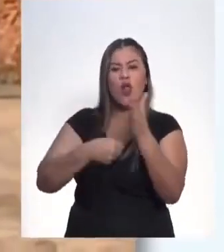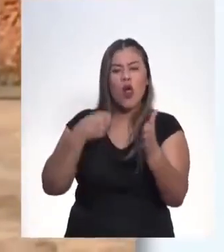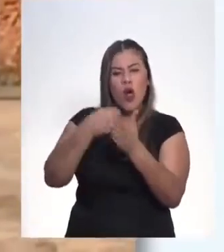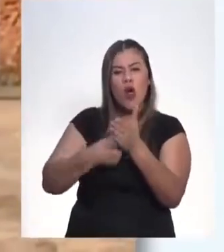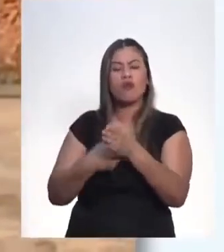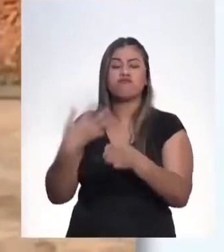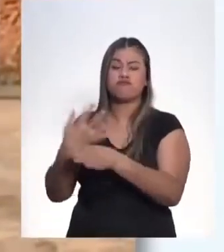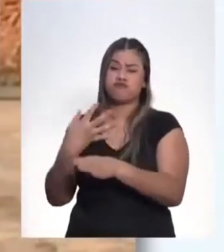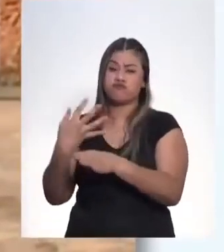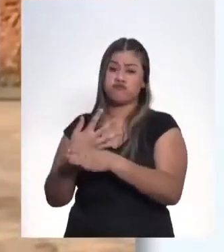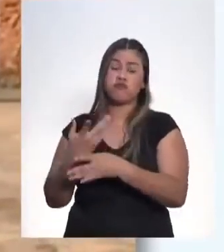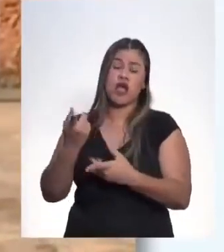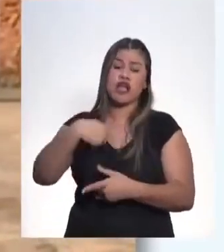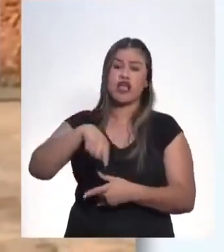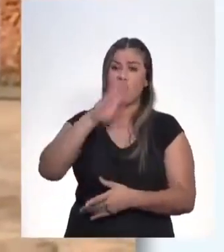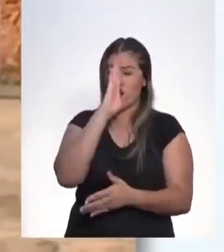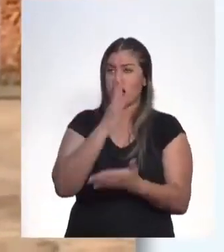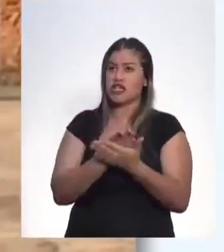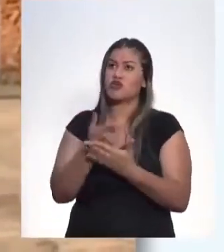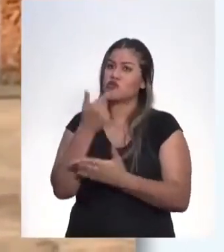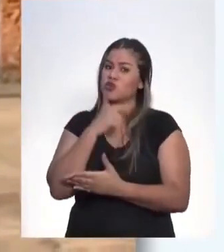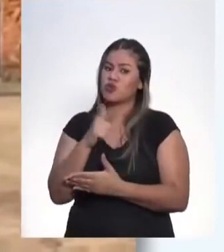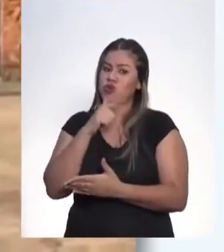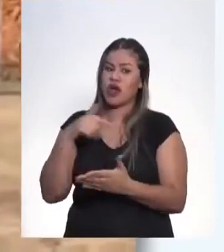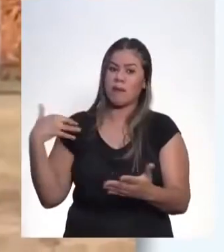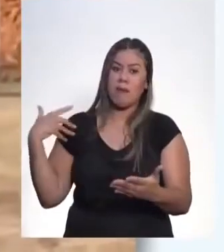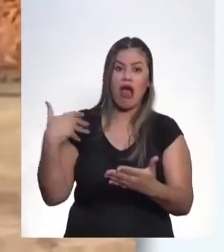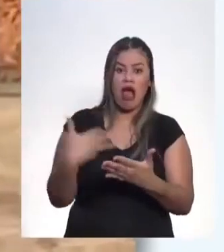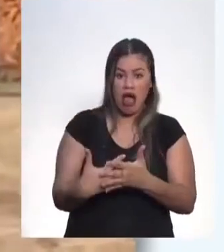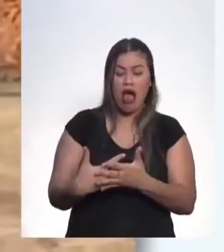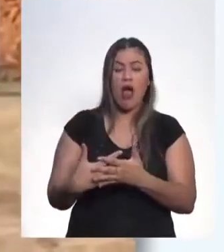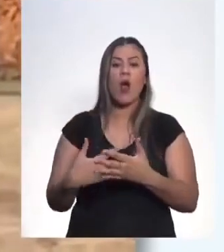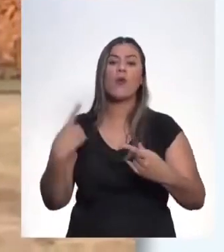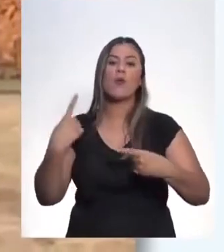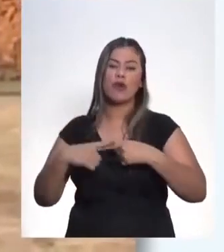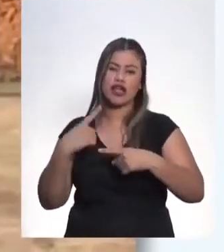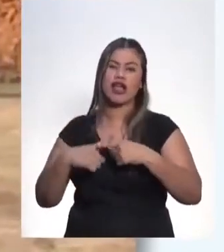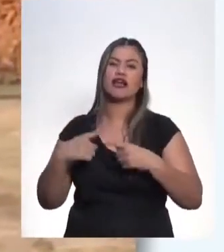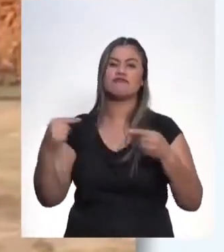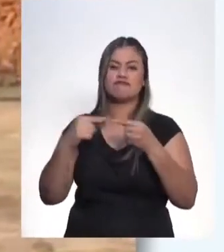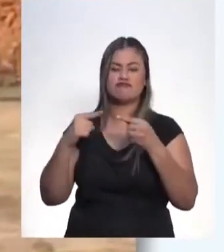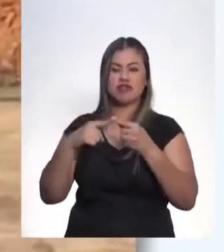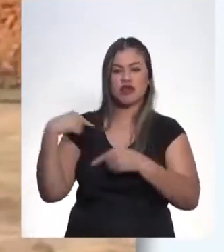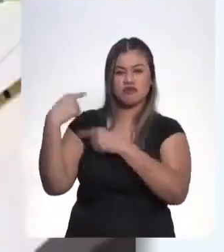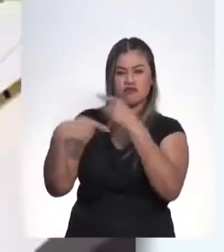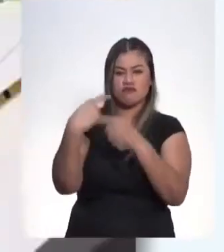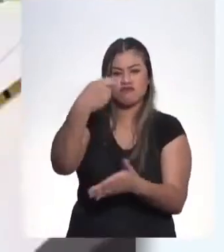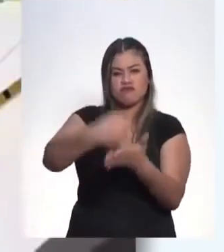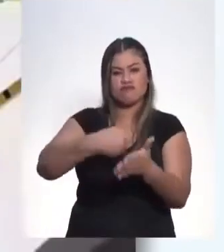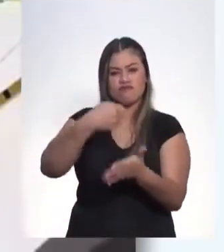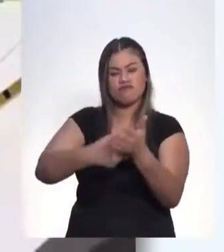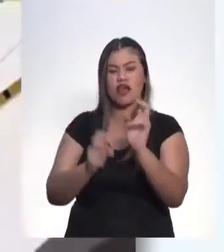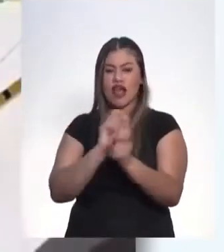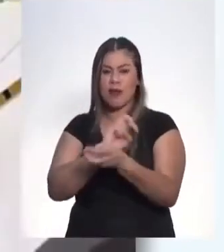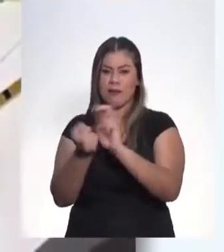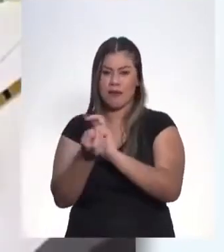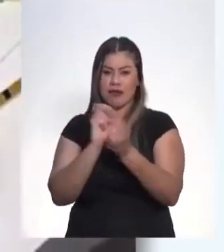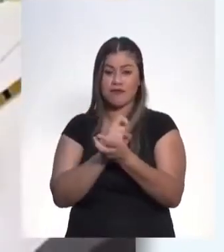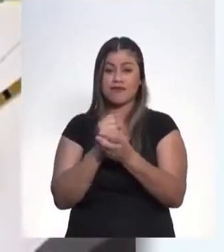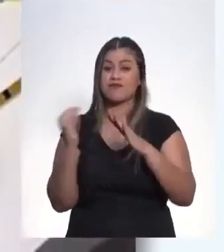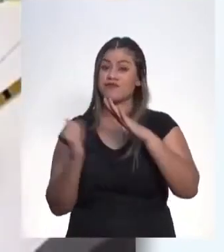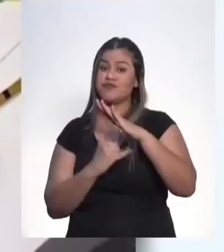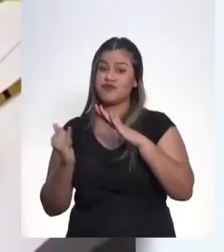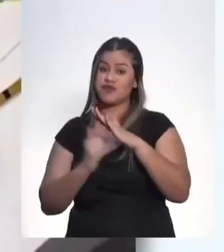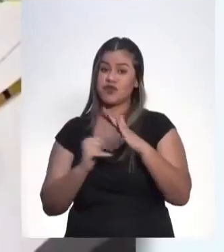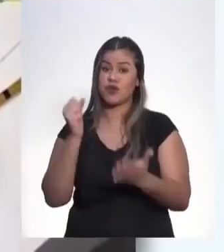E eu acredito que eu cheguei até aqui por ser esse fruto dessa resistência que é essa luta de capoeira. O Instituto do Patrimônio